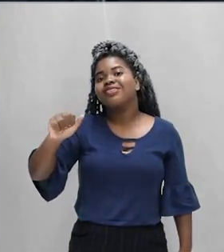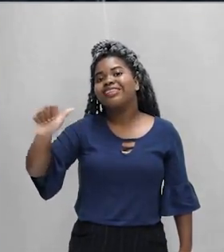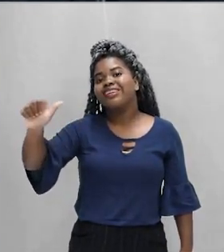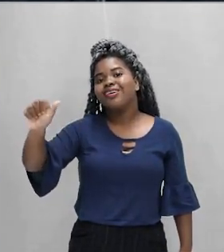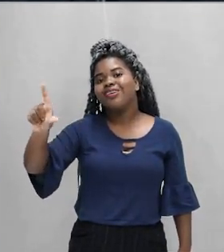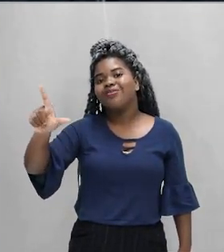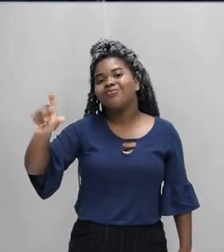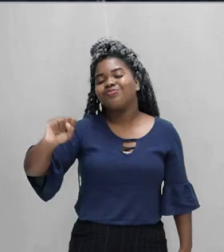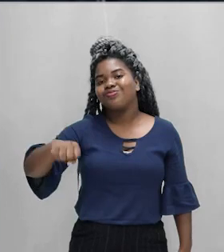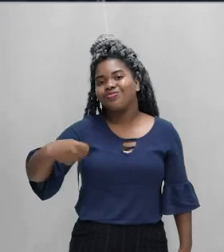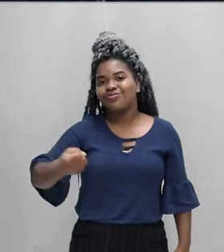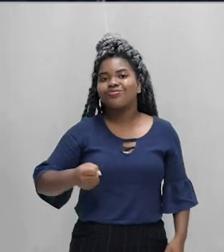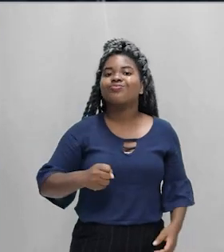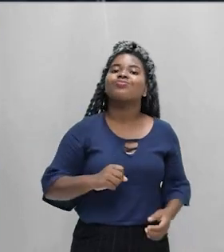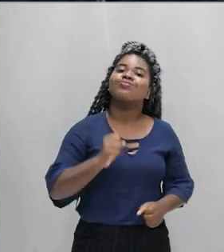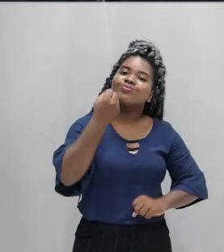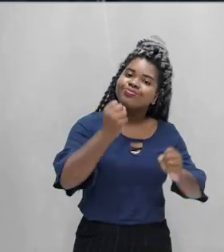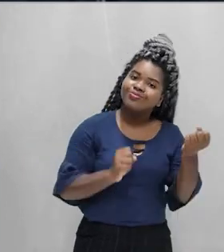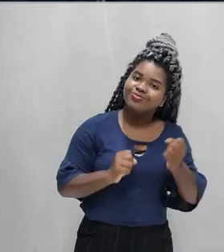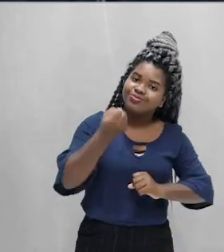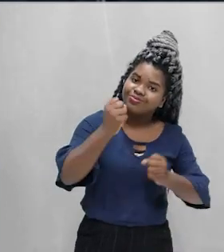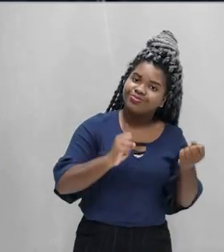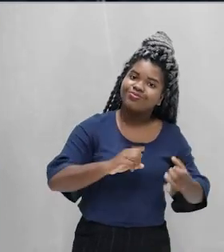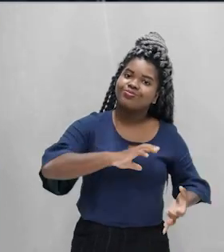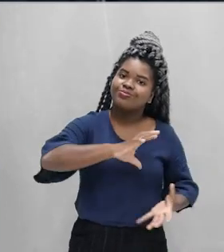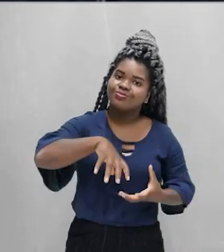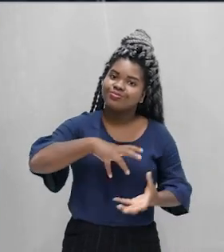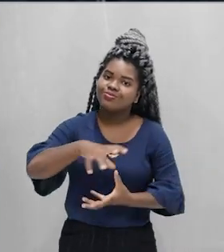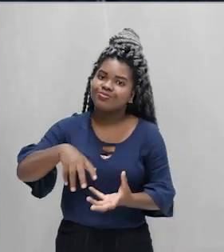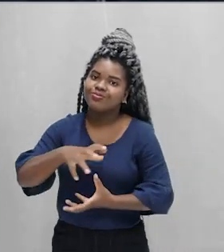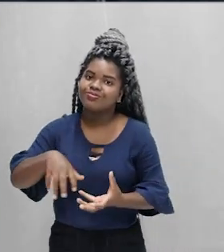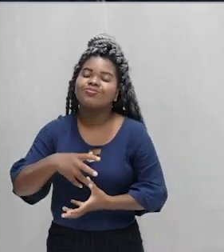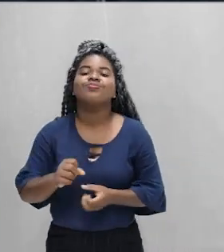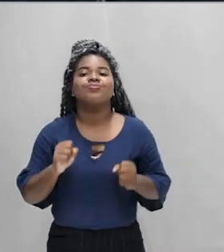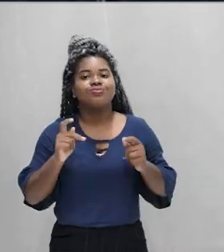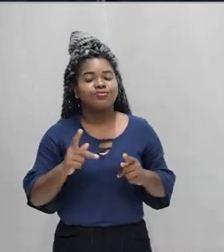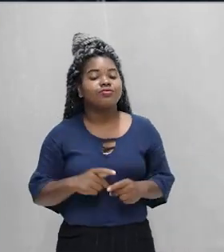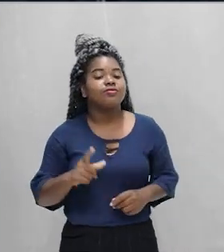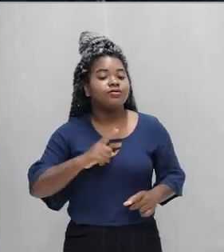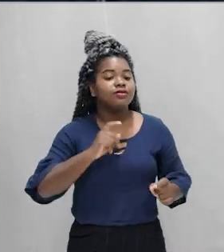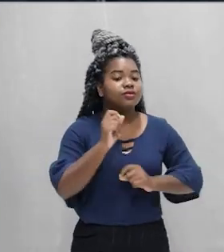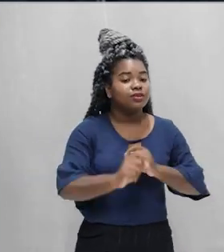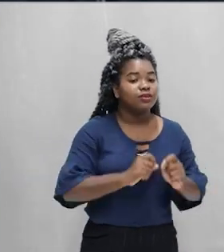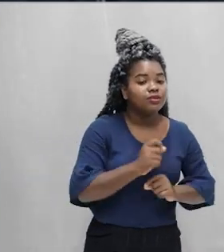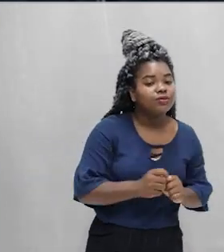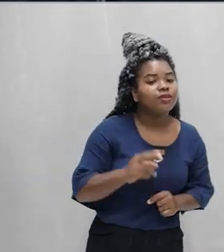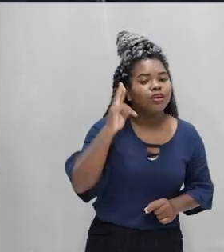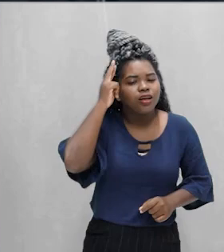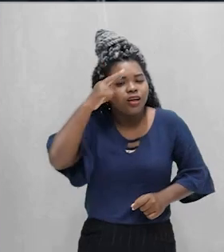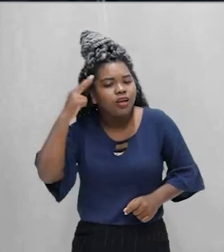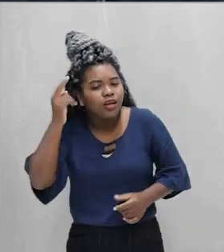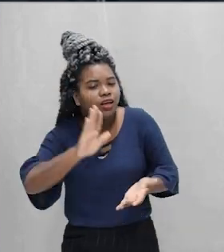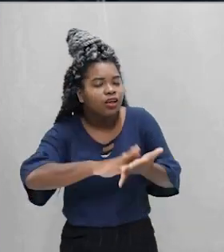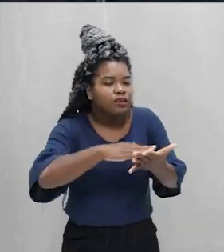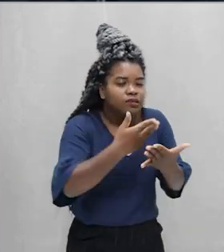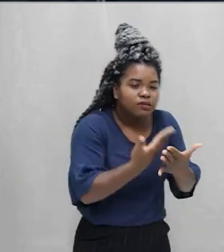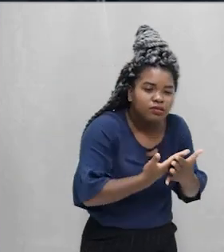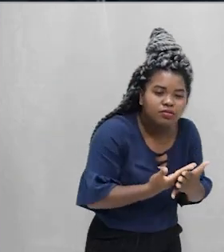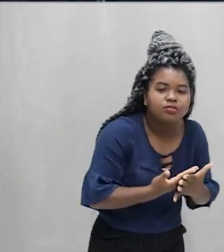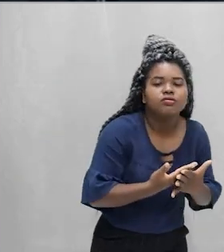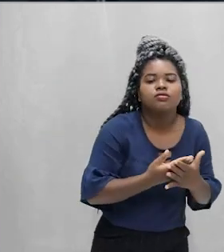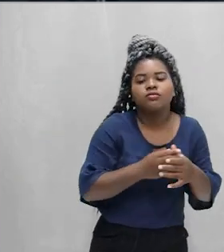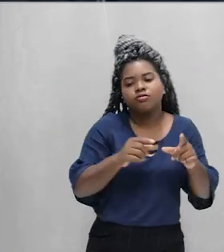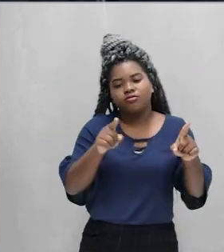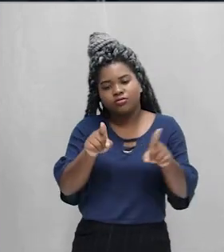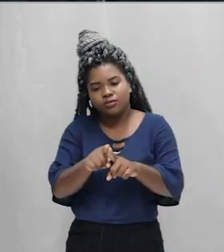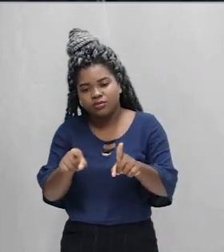Isso passa por outros campos. Passa pela questão do raciocínio, passa pela questão da interpretação,